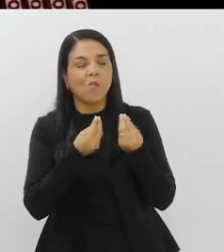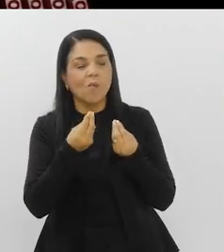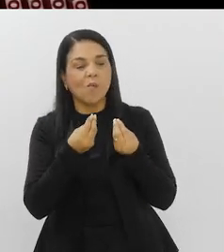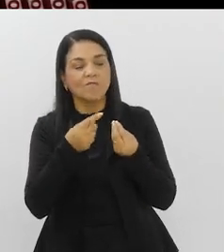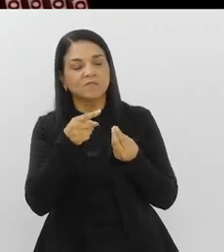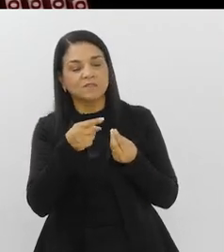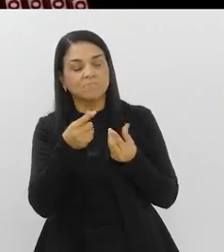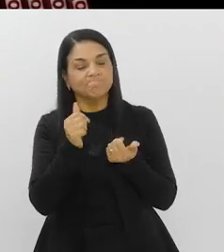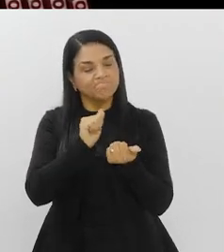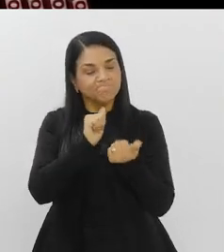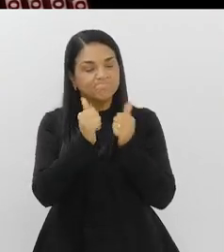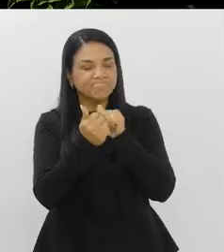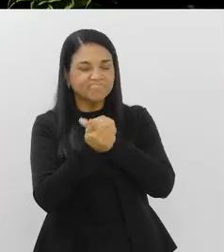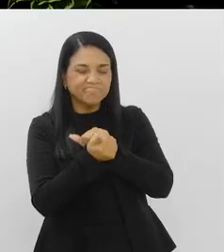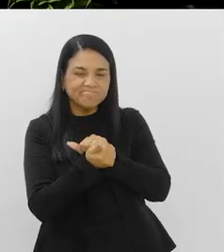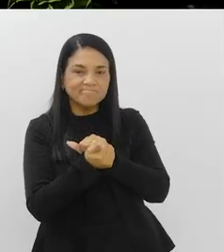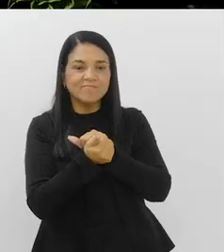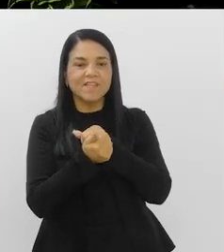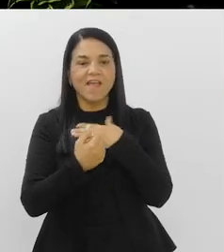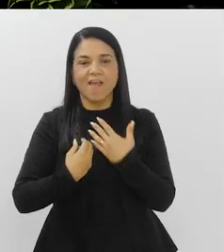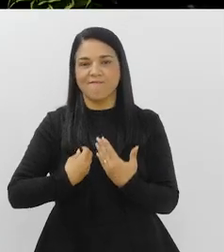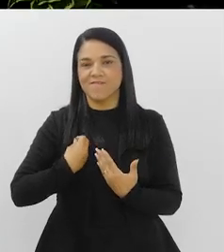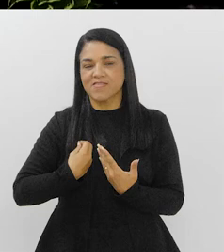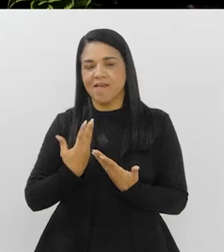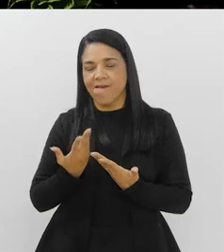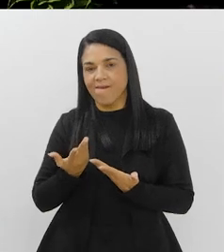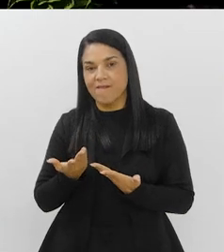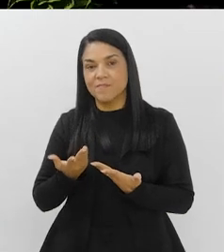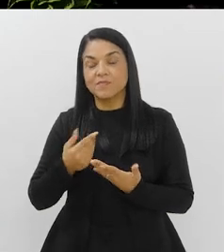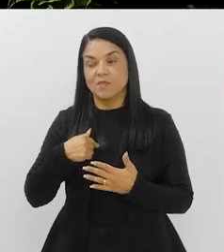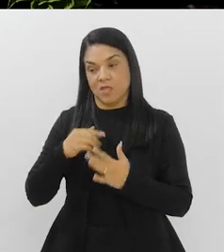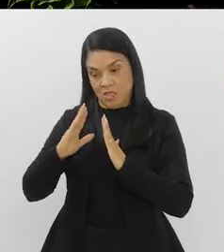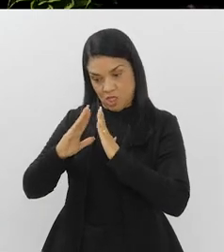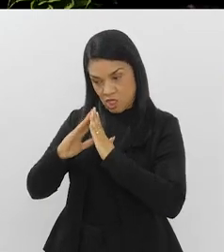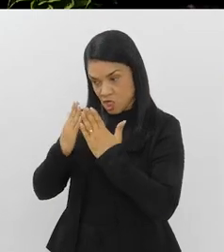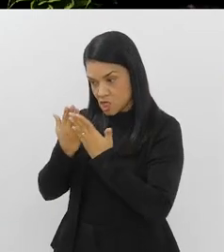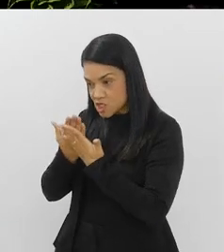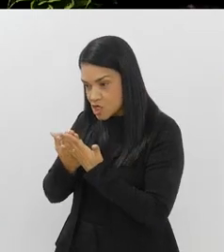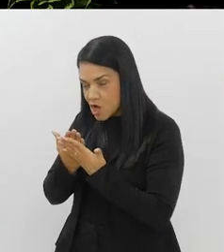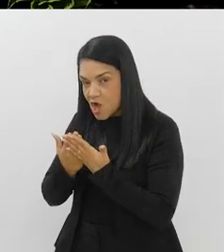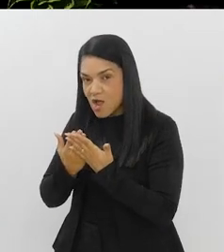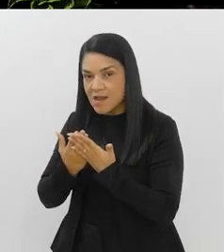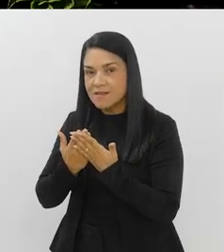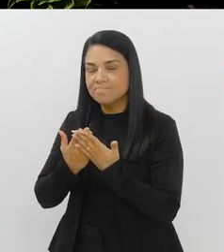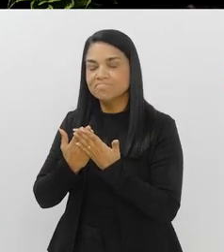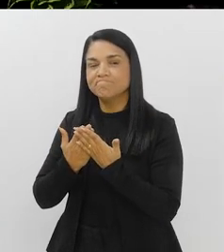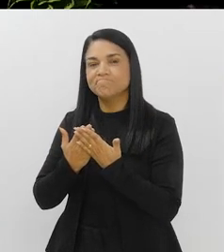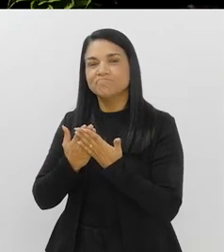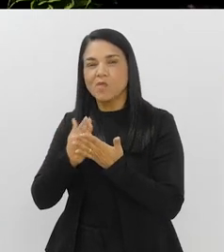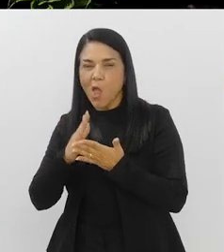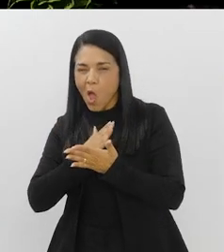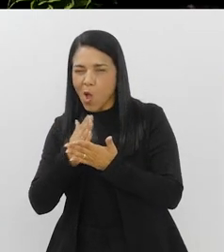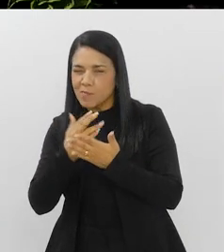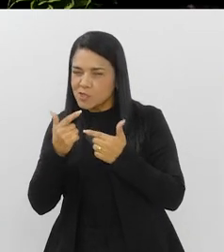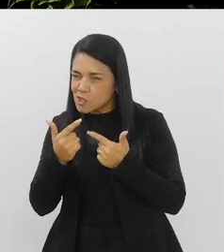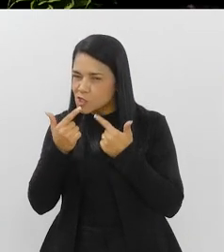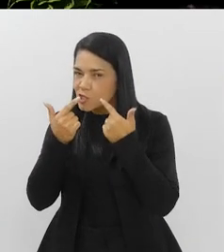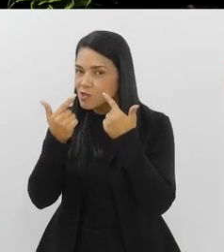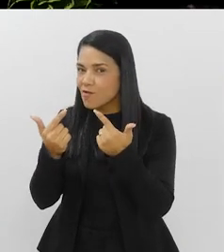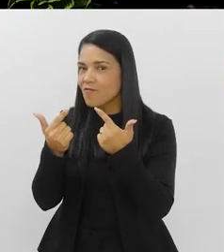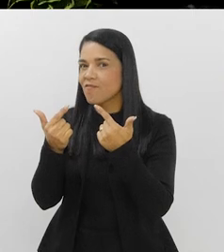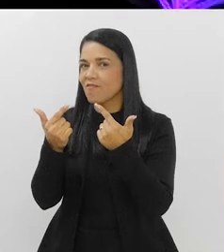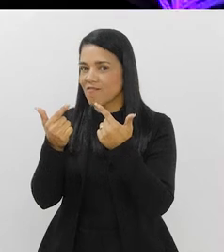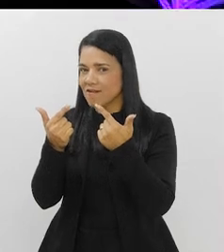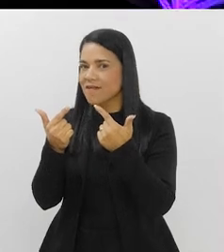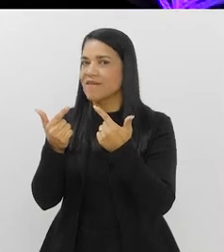você foi contornando essa situação bom na escola eu tive alguns algumas algumas sortes